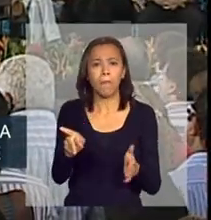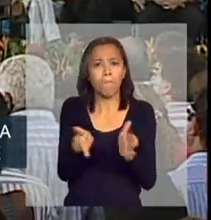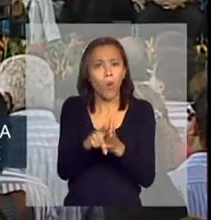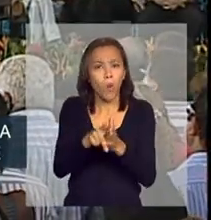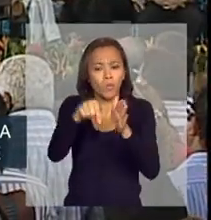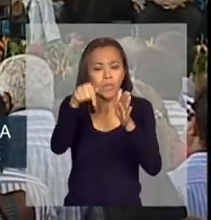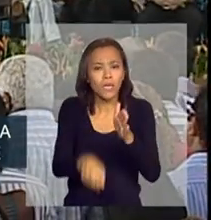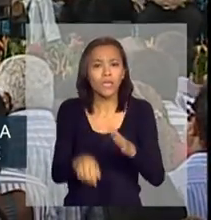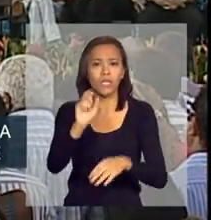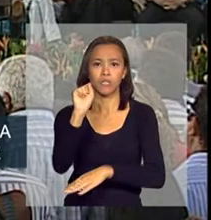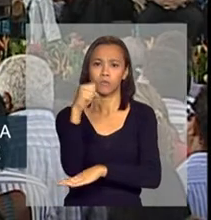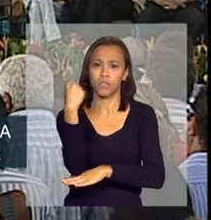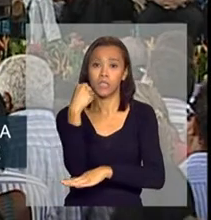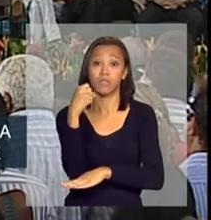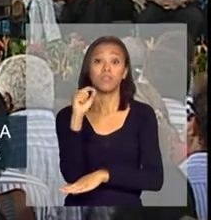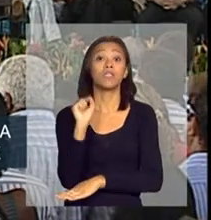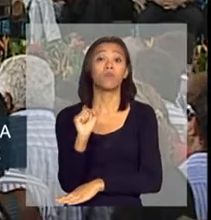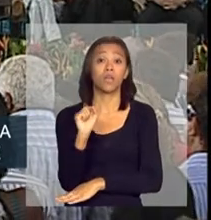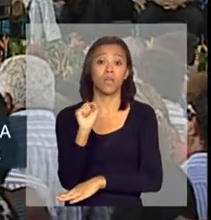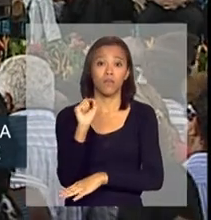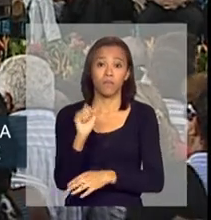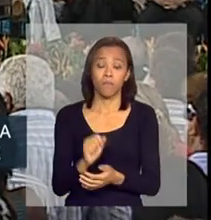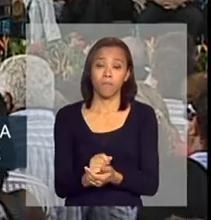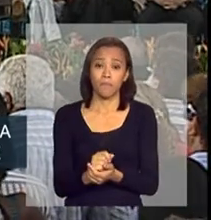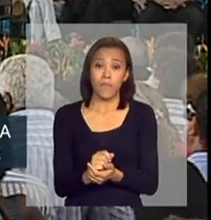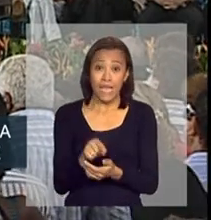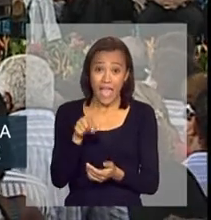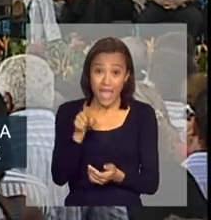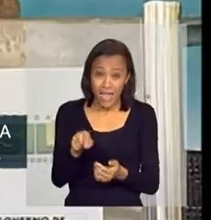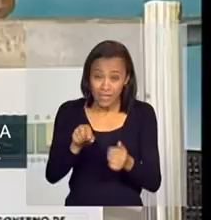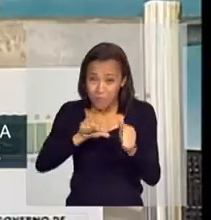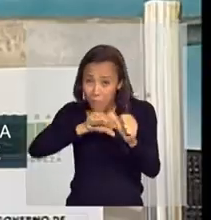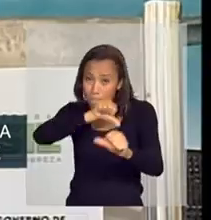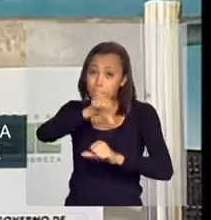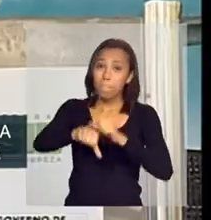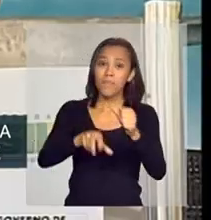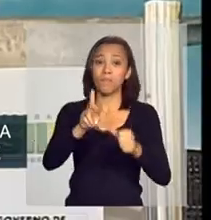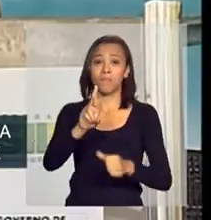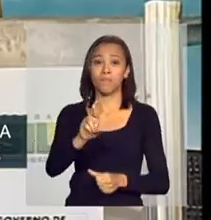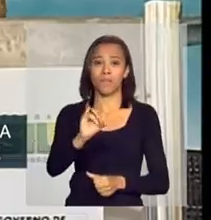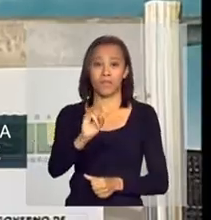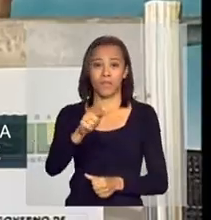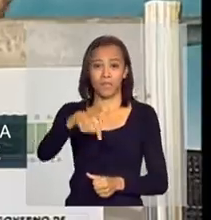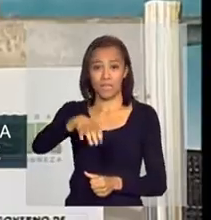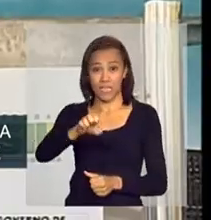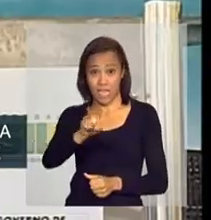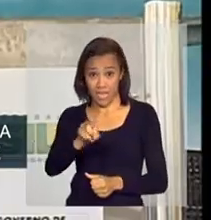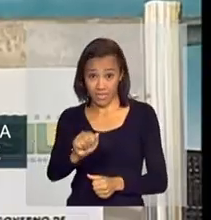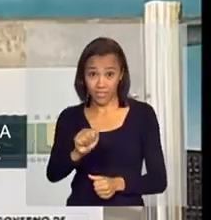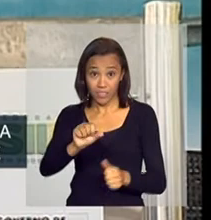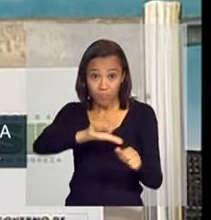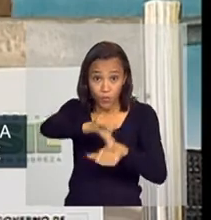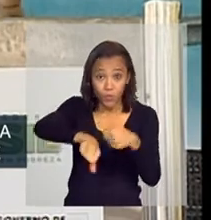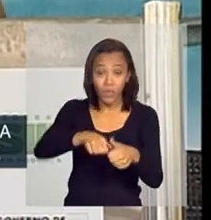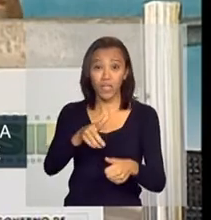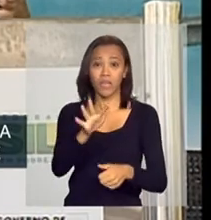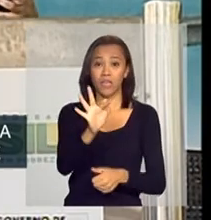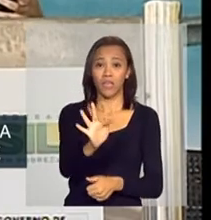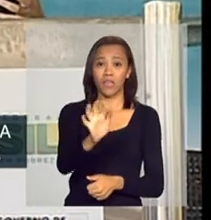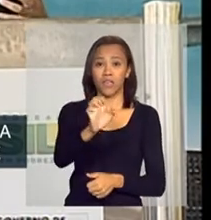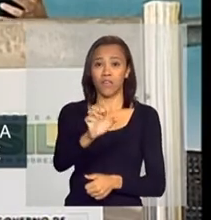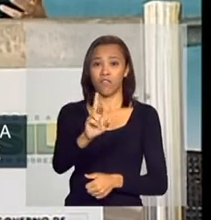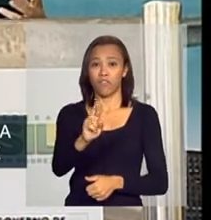Sergipe, transforma essa riqueza em fertilizante. E